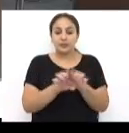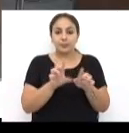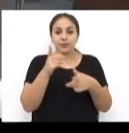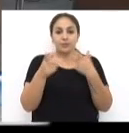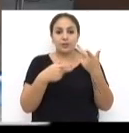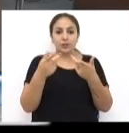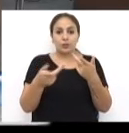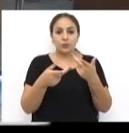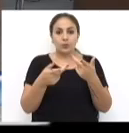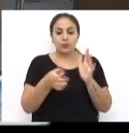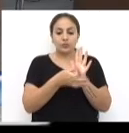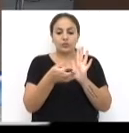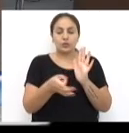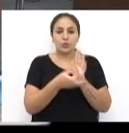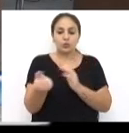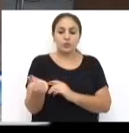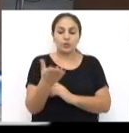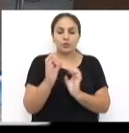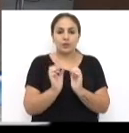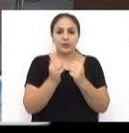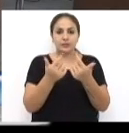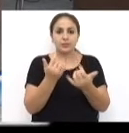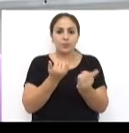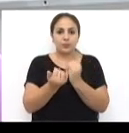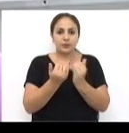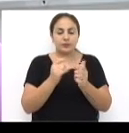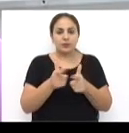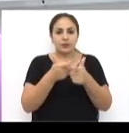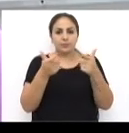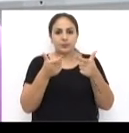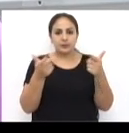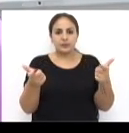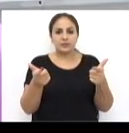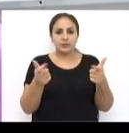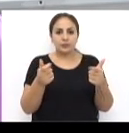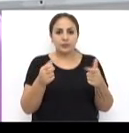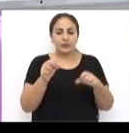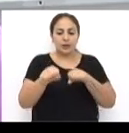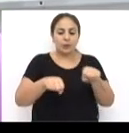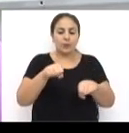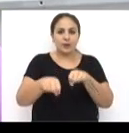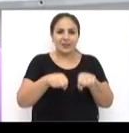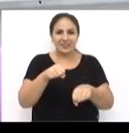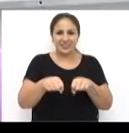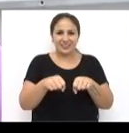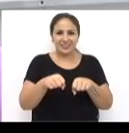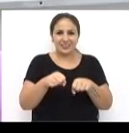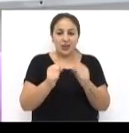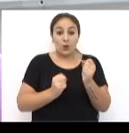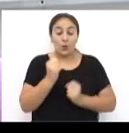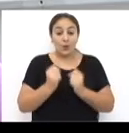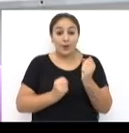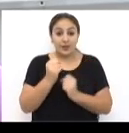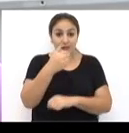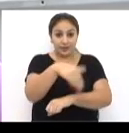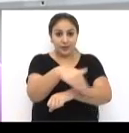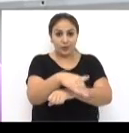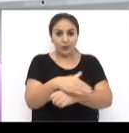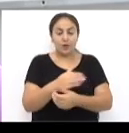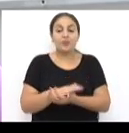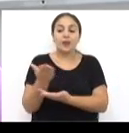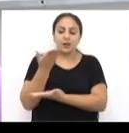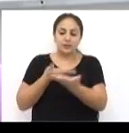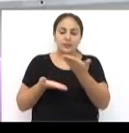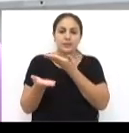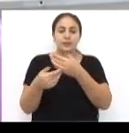também indicou novas ações, como, por exemplo, a ampliação das corridas de rua, que deverão contemplar também o